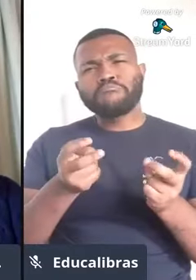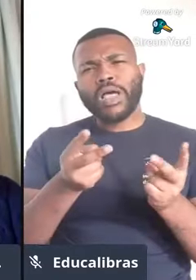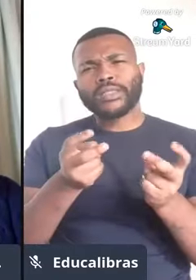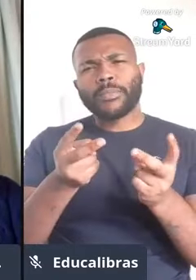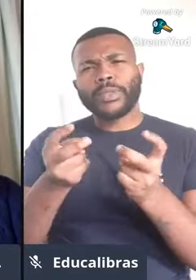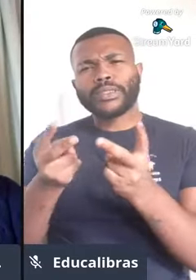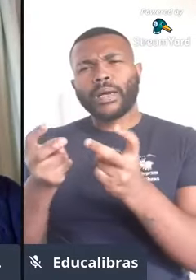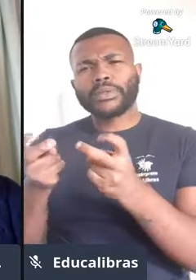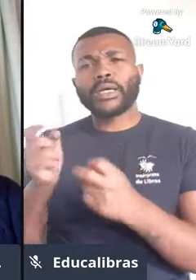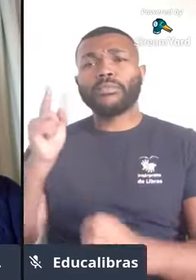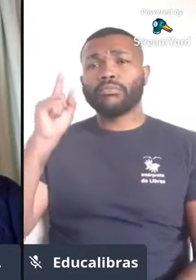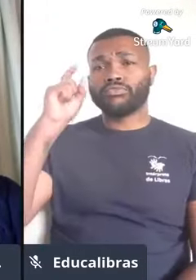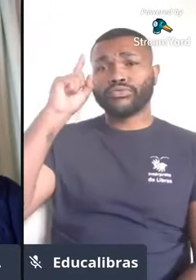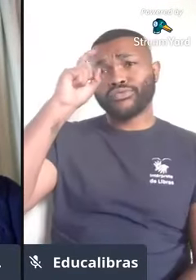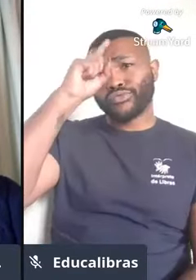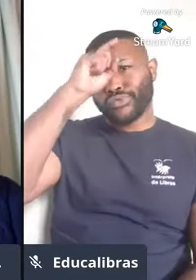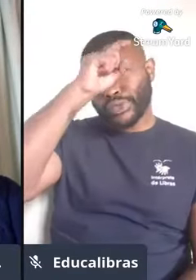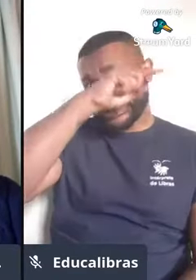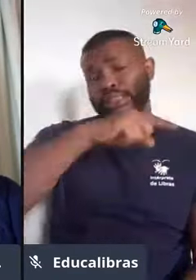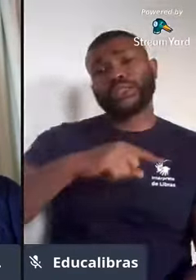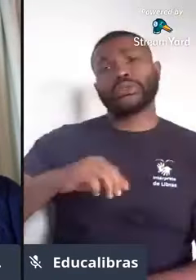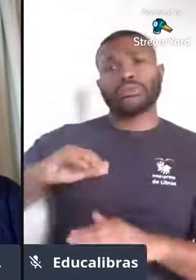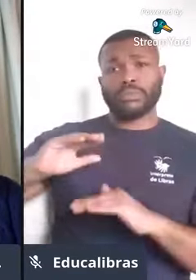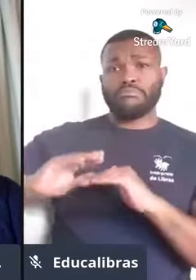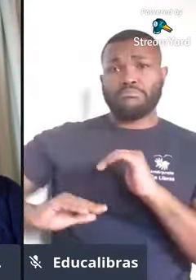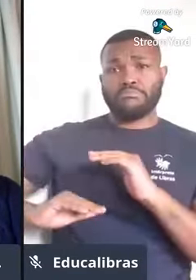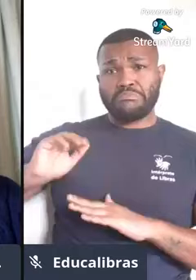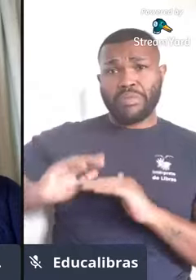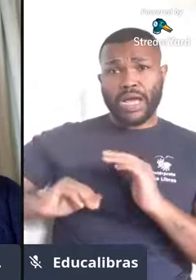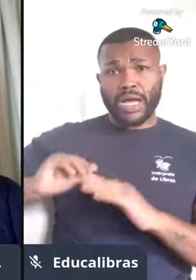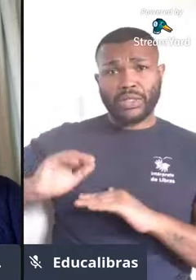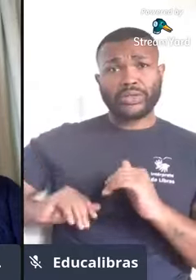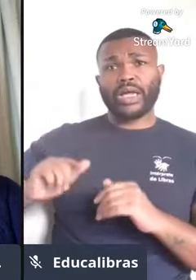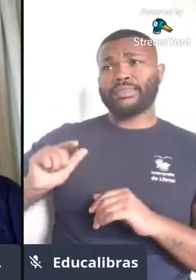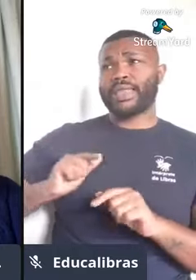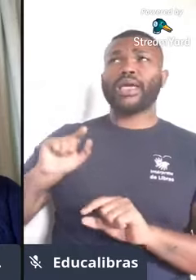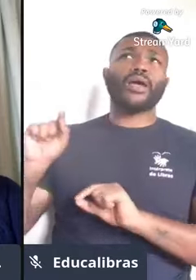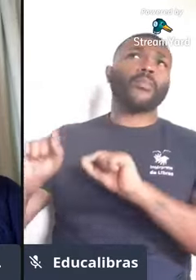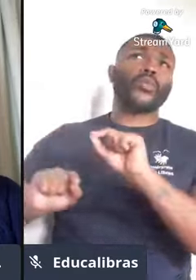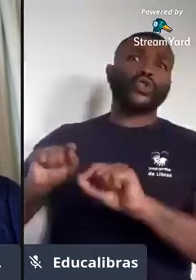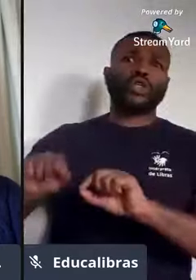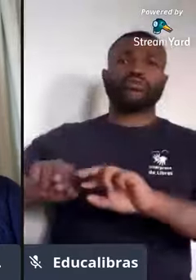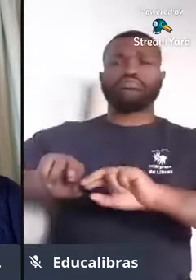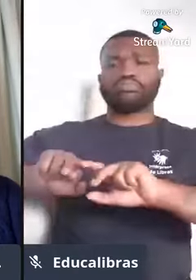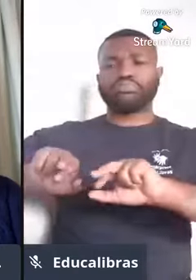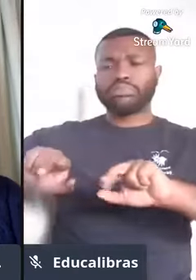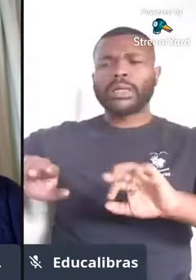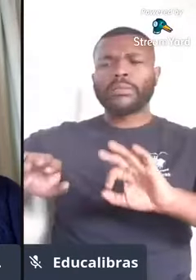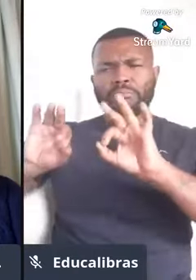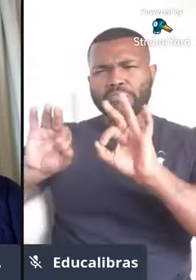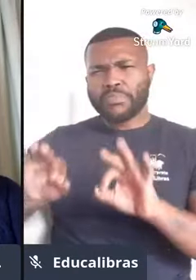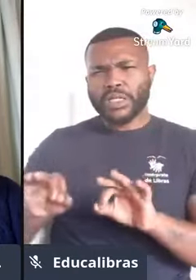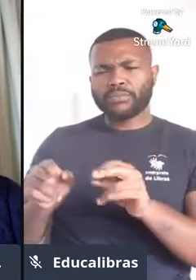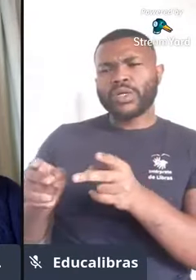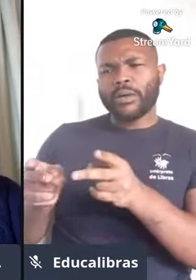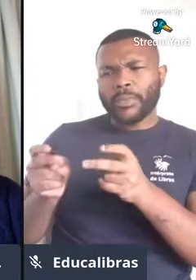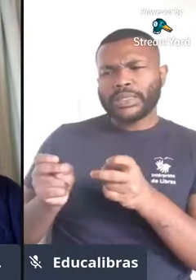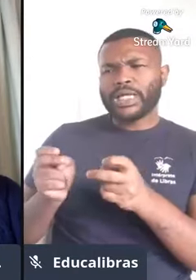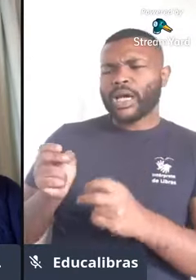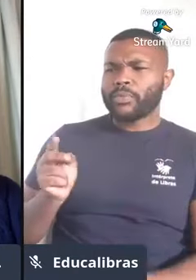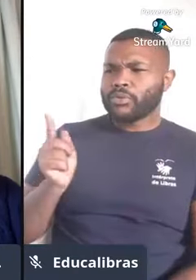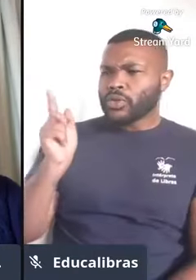se coloca na prática, ela pode ser movida por várias coisas, mas na prática a gente encontra uma dificuldade